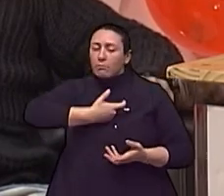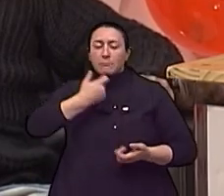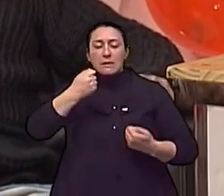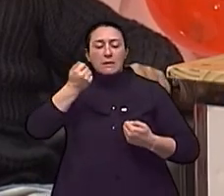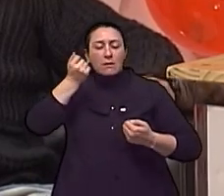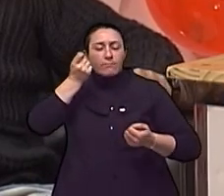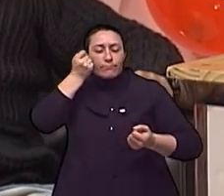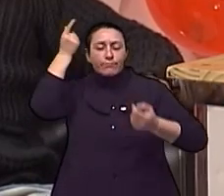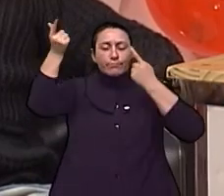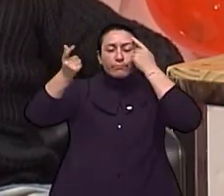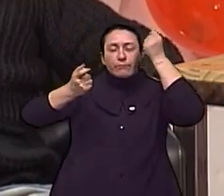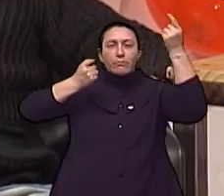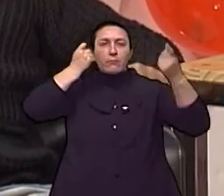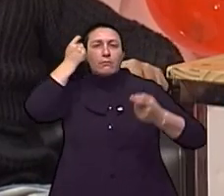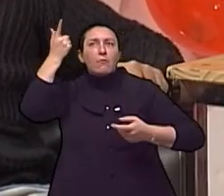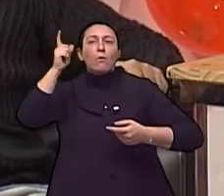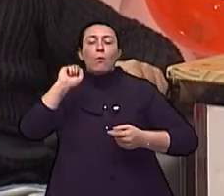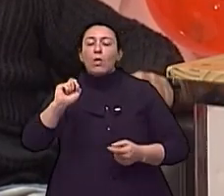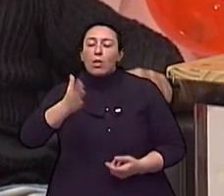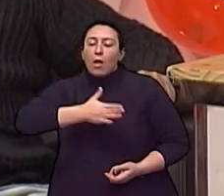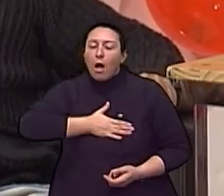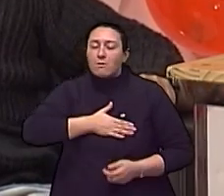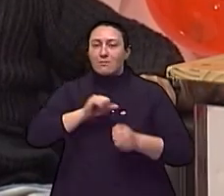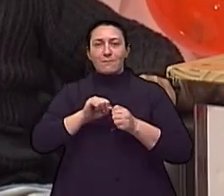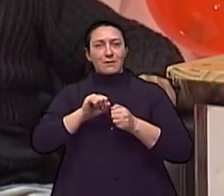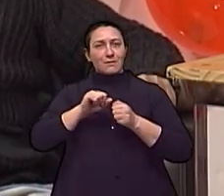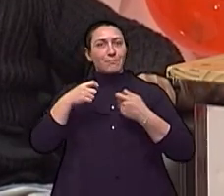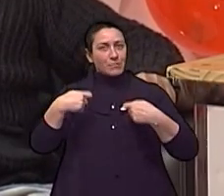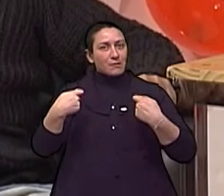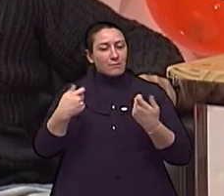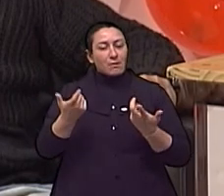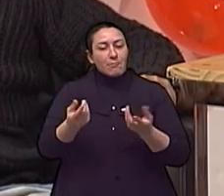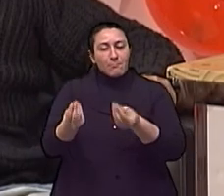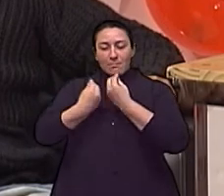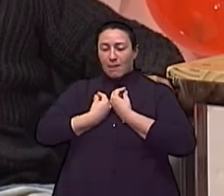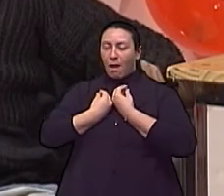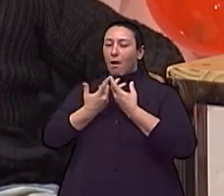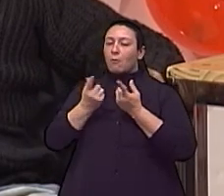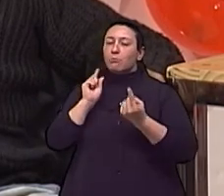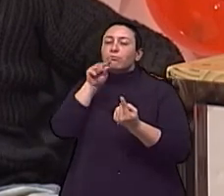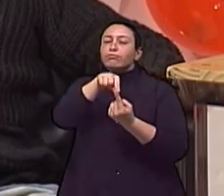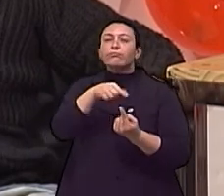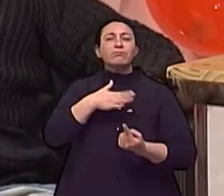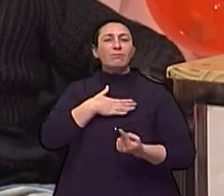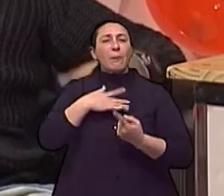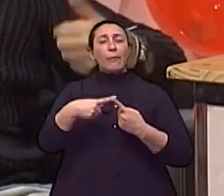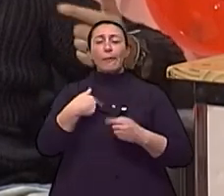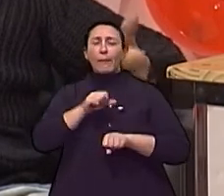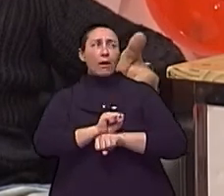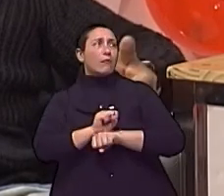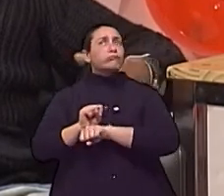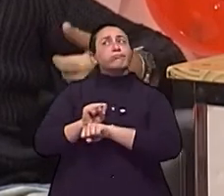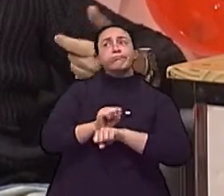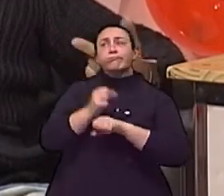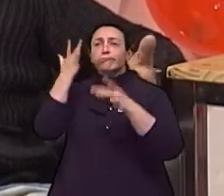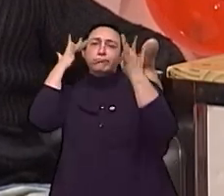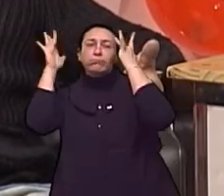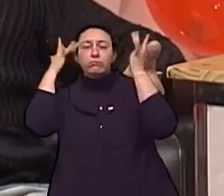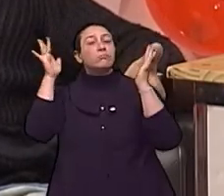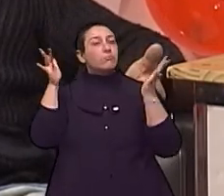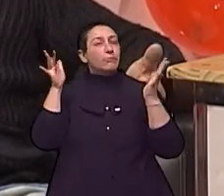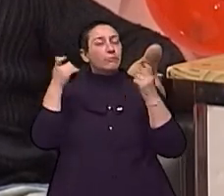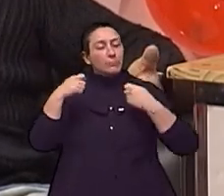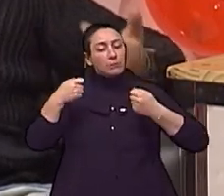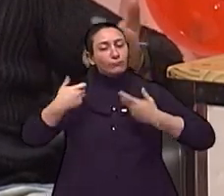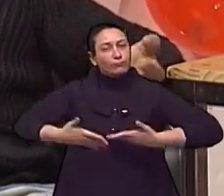criação a partir do Hobby faça a função para isso jeito né que ele possa se perceber como atuante como